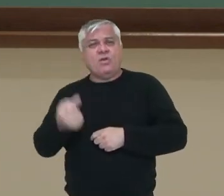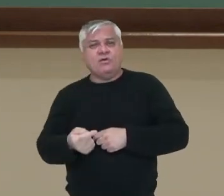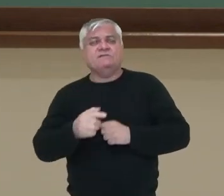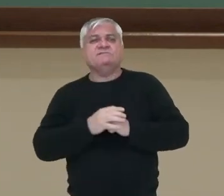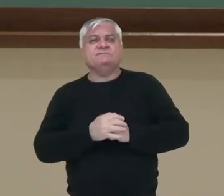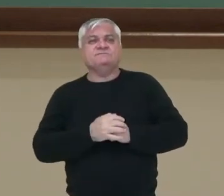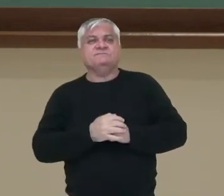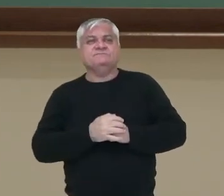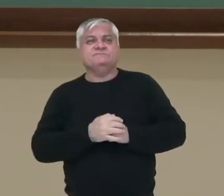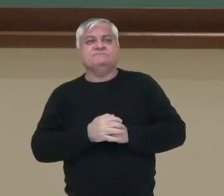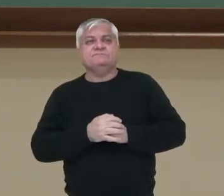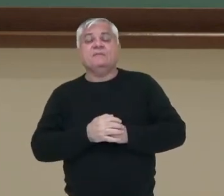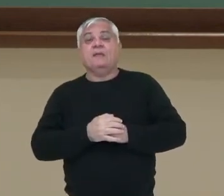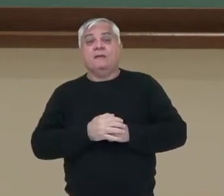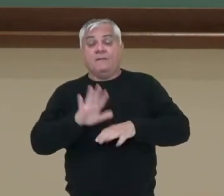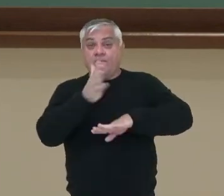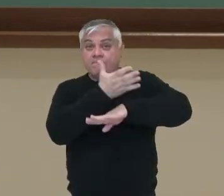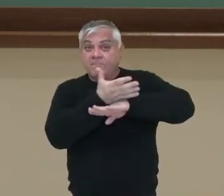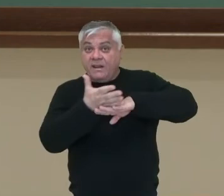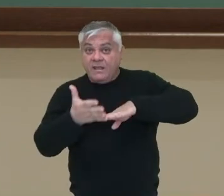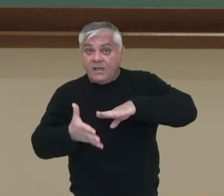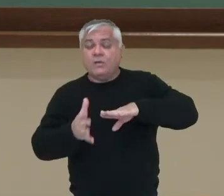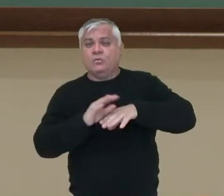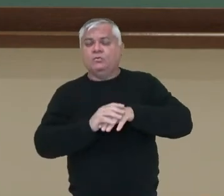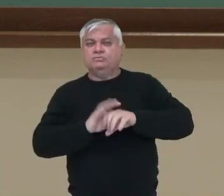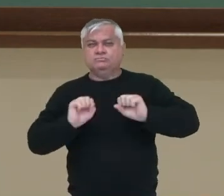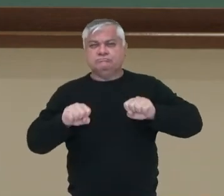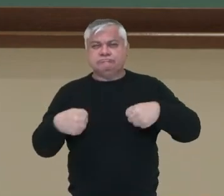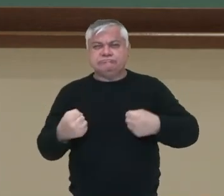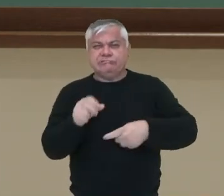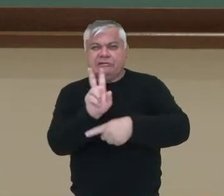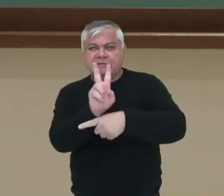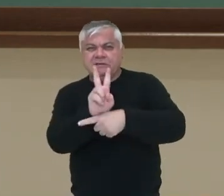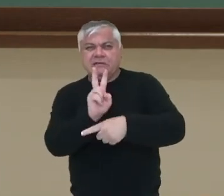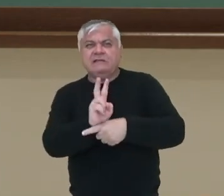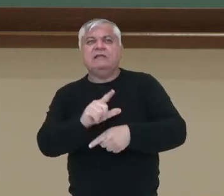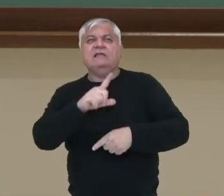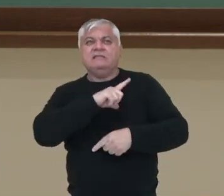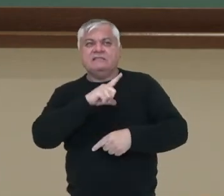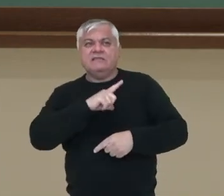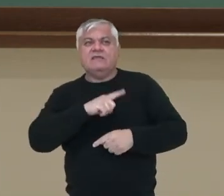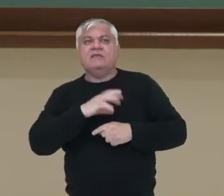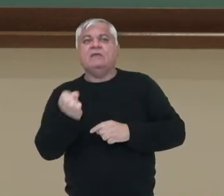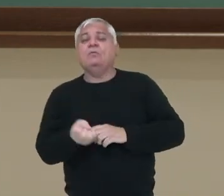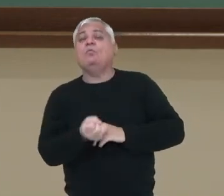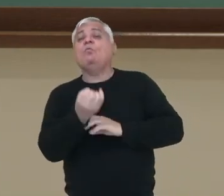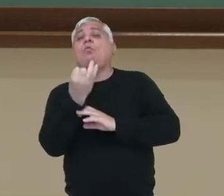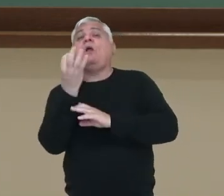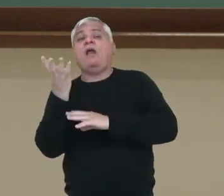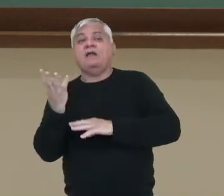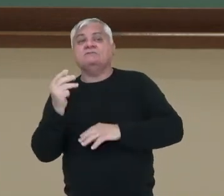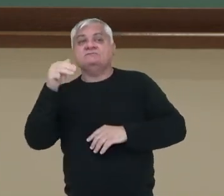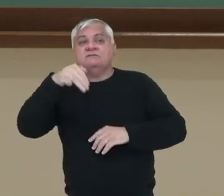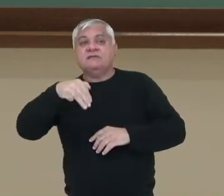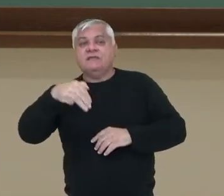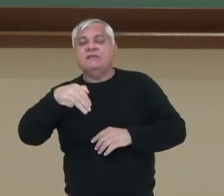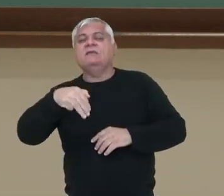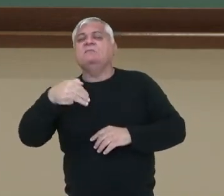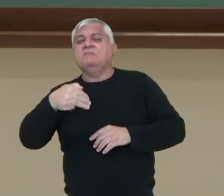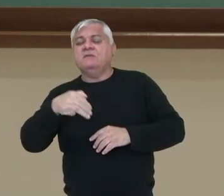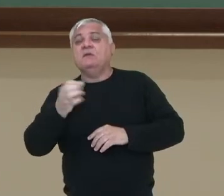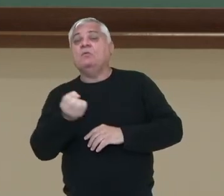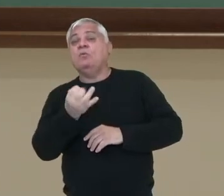né? Glóbulos brancos, que são os leucócitos, né? Ele vai ter ali a quantidade normal entre 5.000